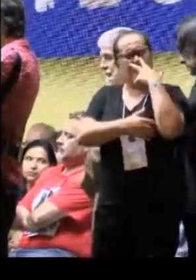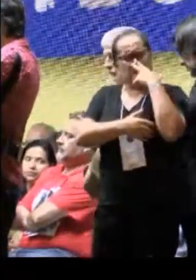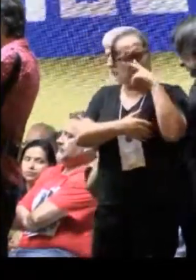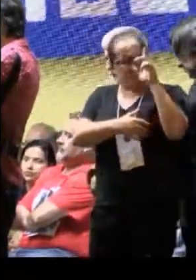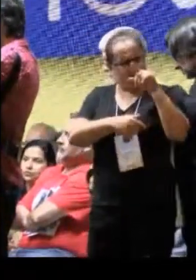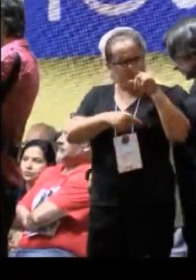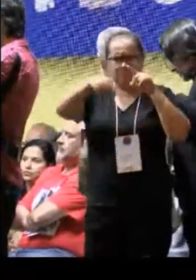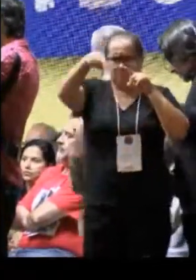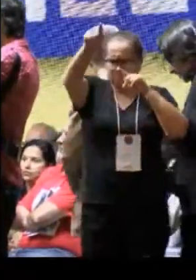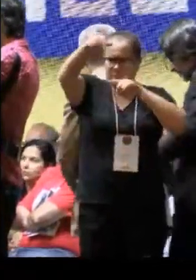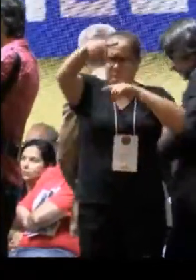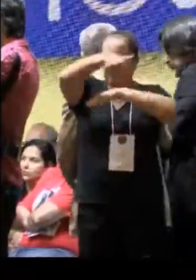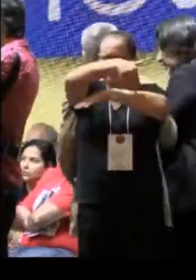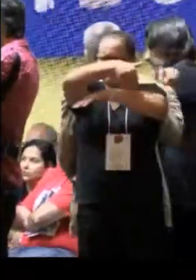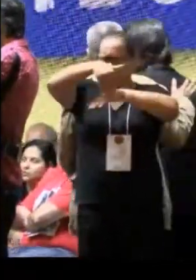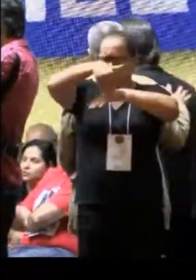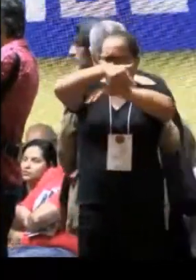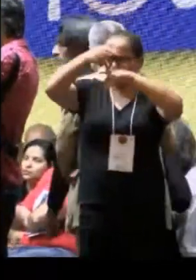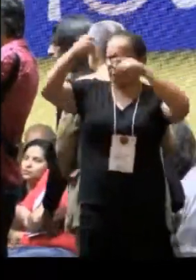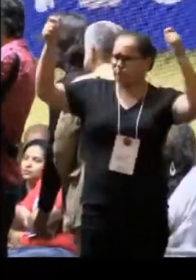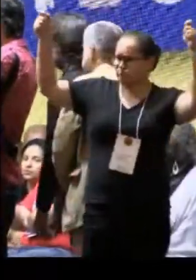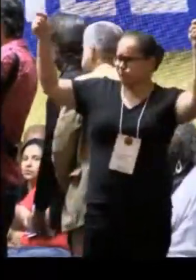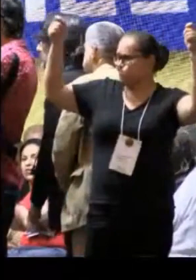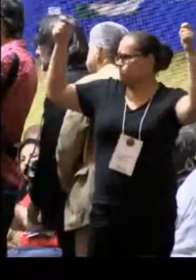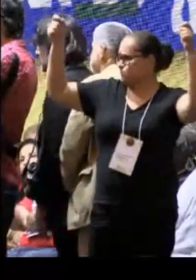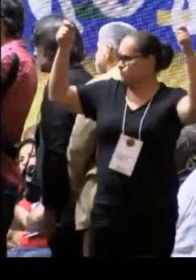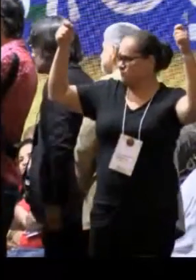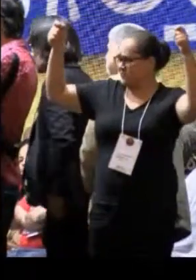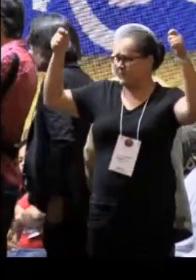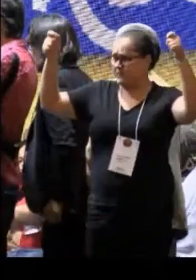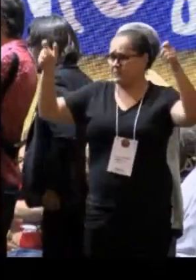às ruas se manifestar.